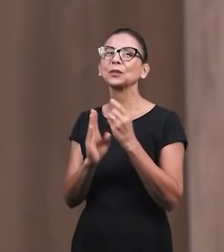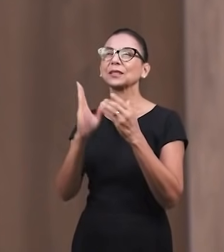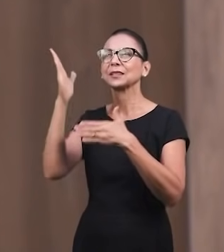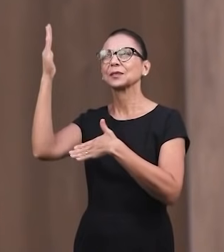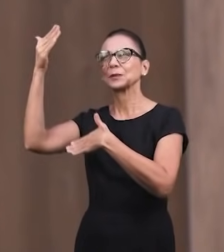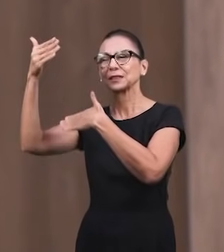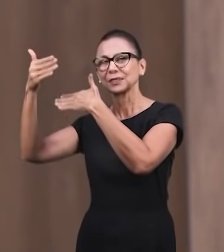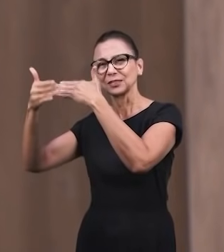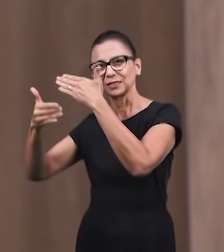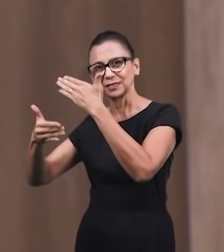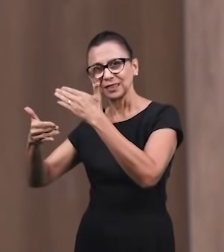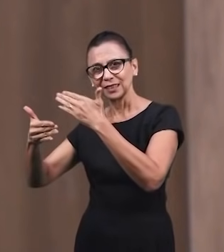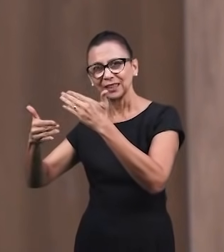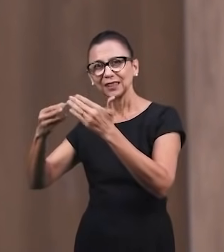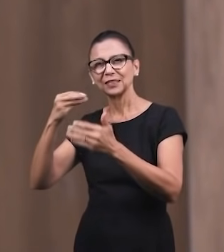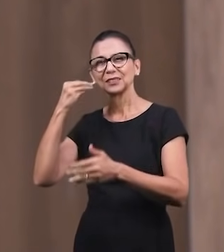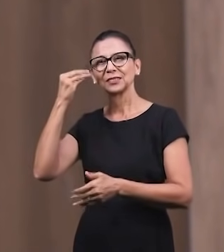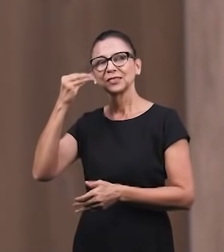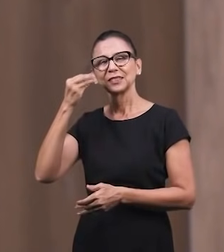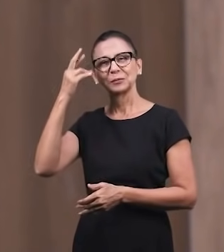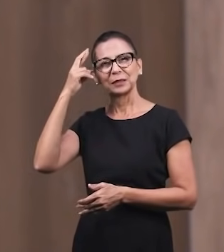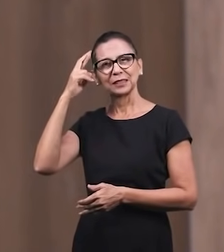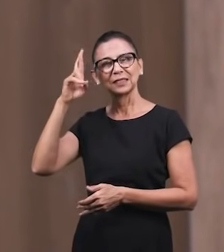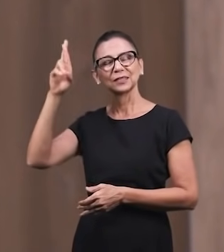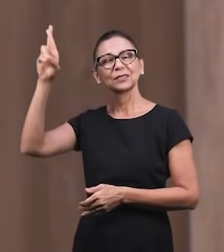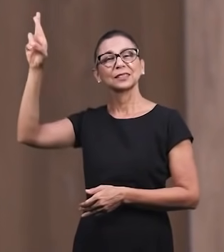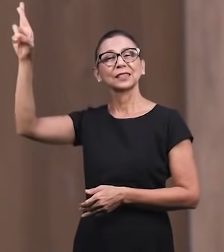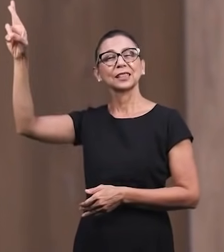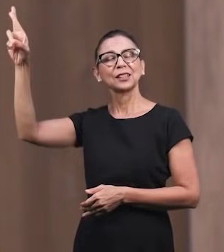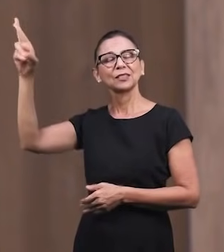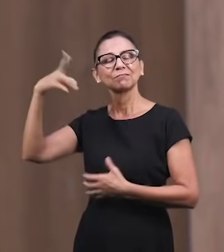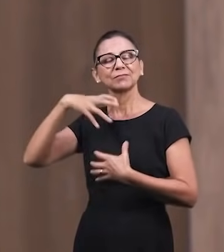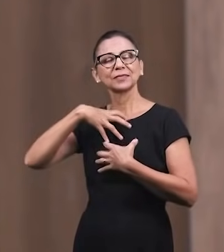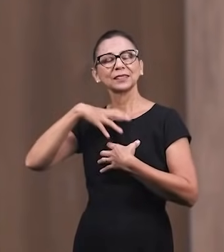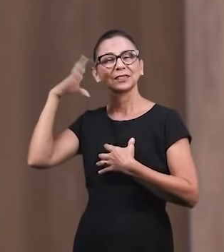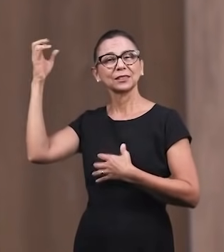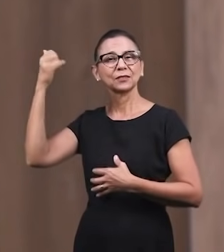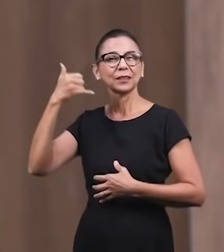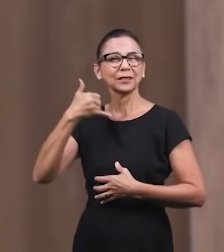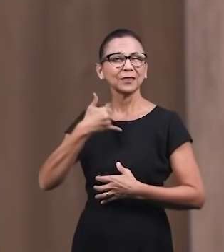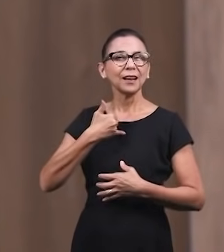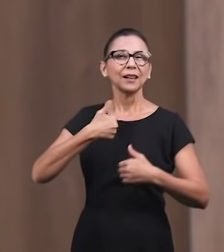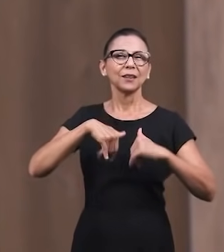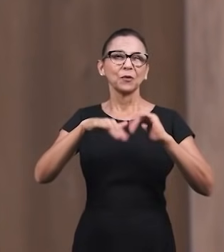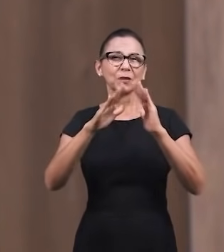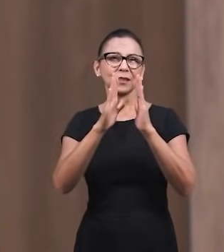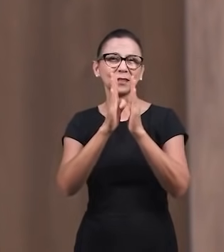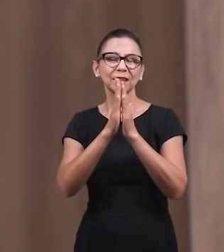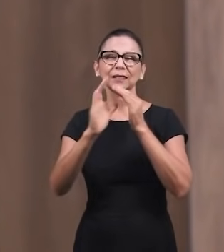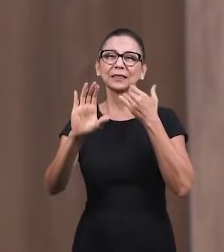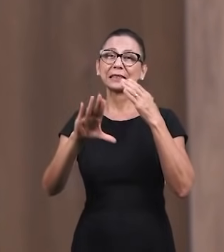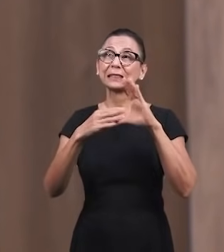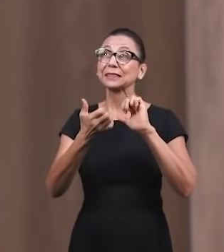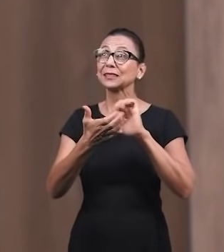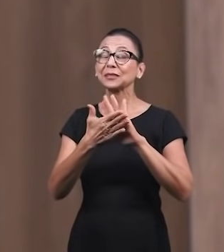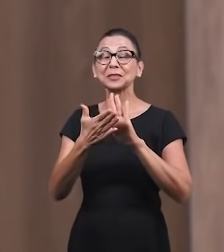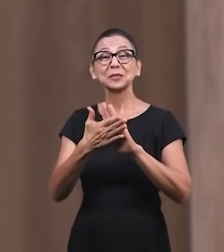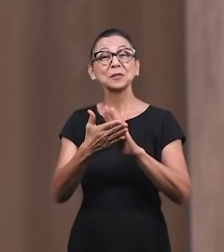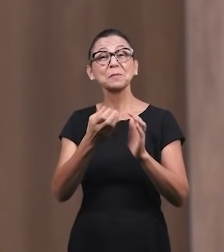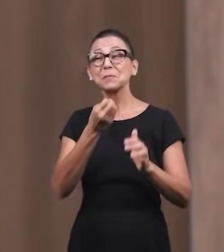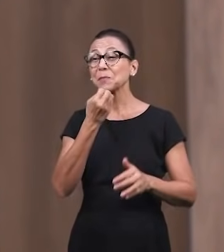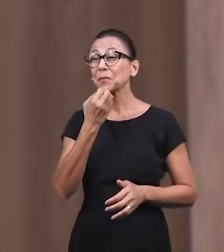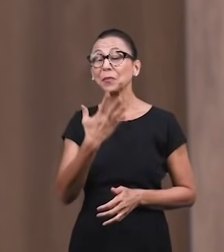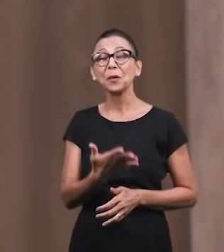presença de Deus, de viver uma experiência com Ele, de ouvir a Sua voz, de poder orar, cantar louvores. Que